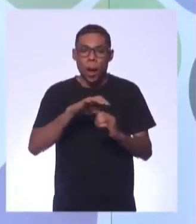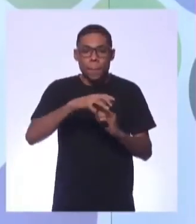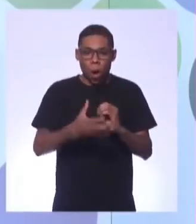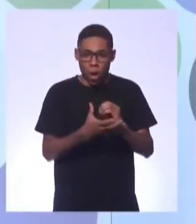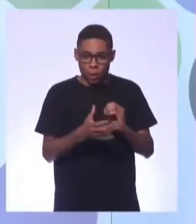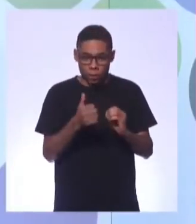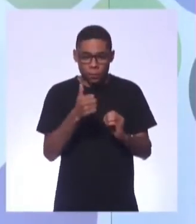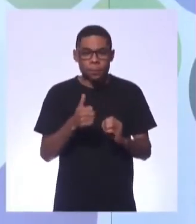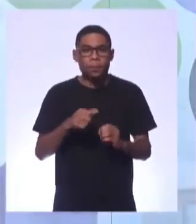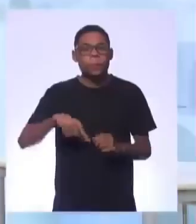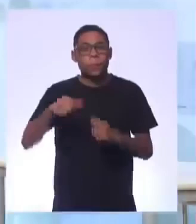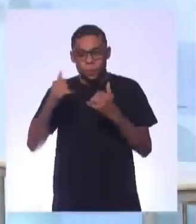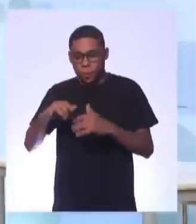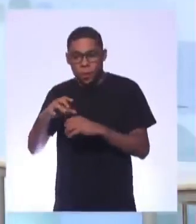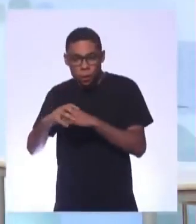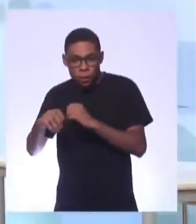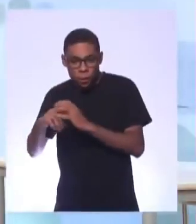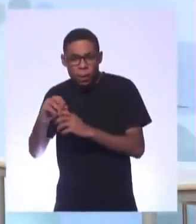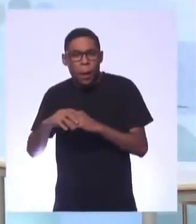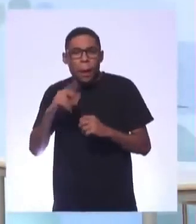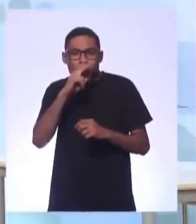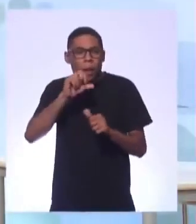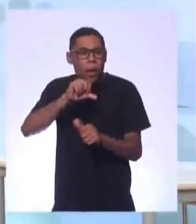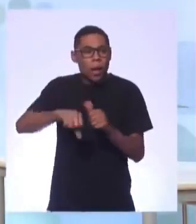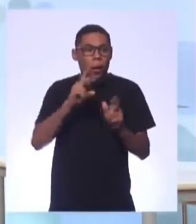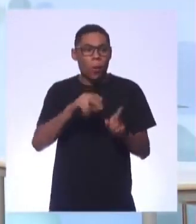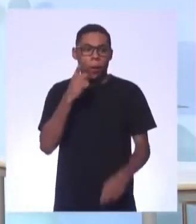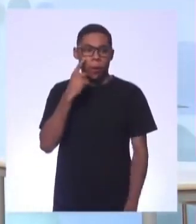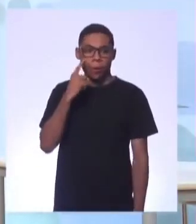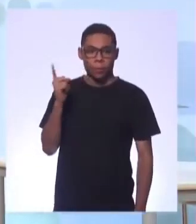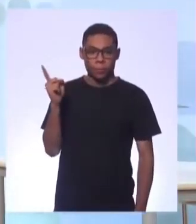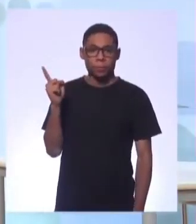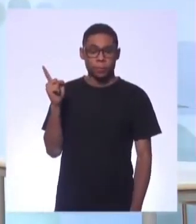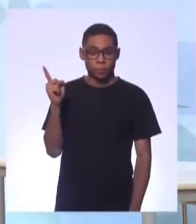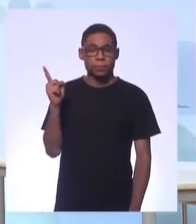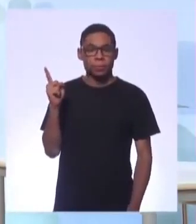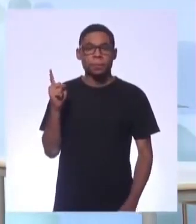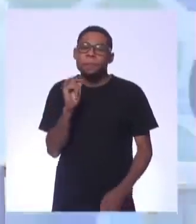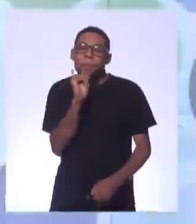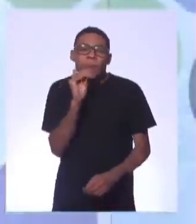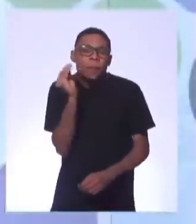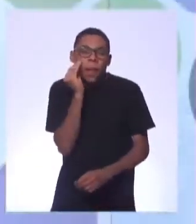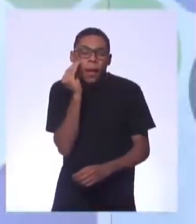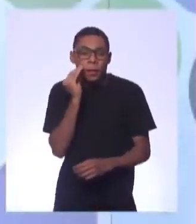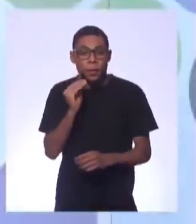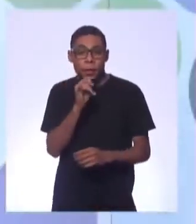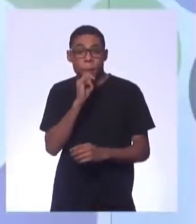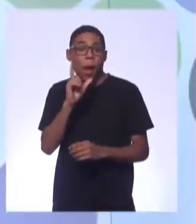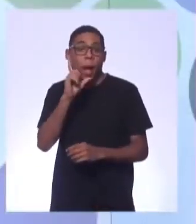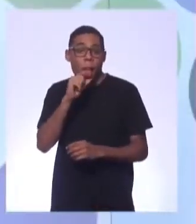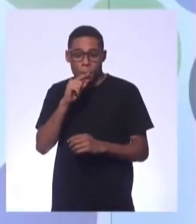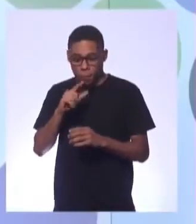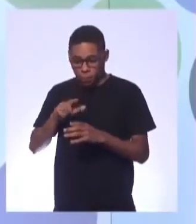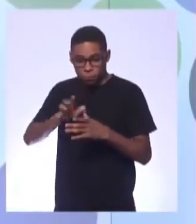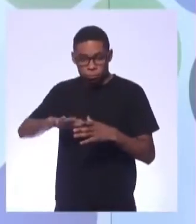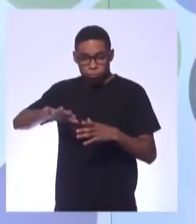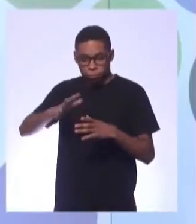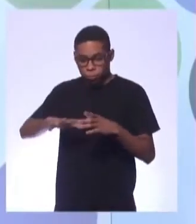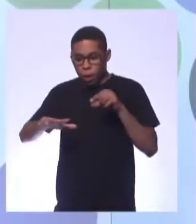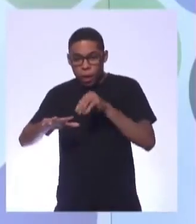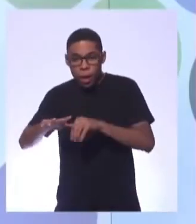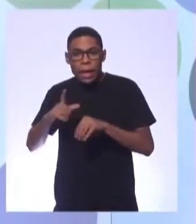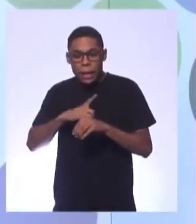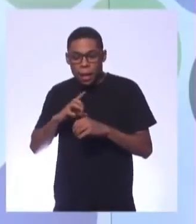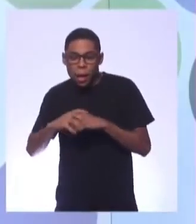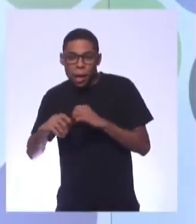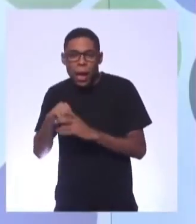o que representa as moléculas são as pequenas bolinhas que nós vamos observar no simulador. Então, a molécula de água, por exemplo, nós vamos representar por 3